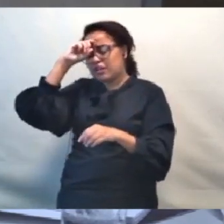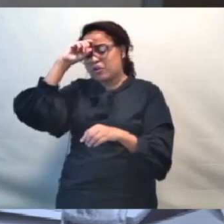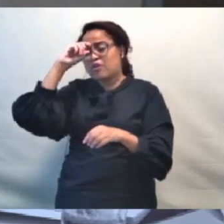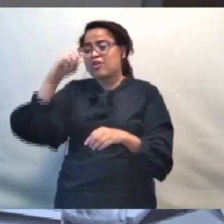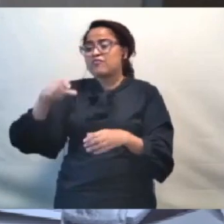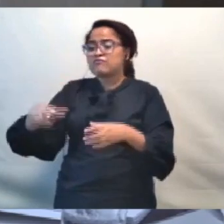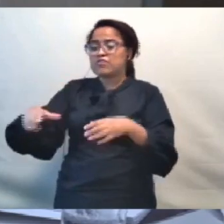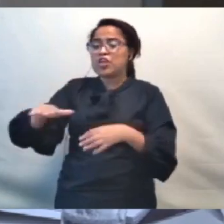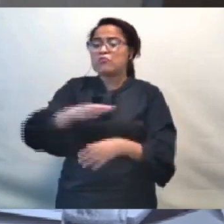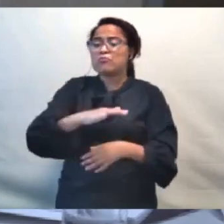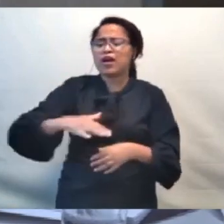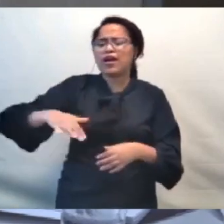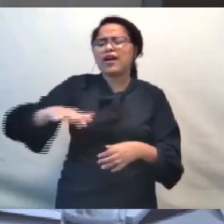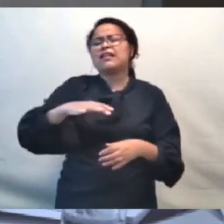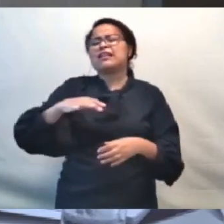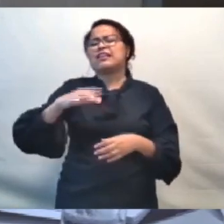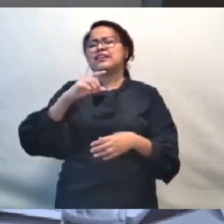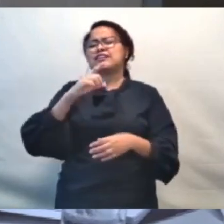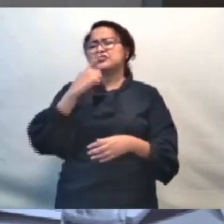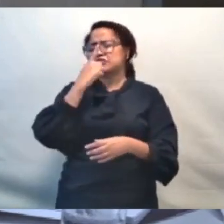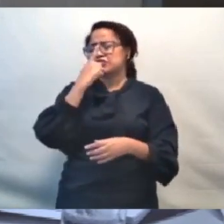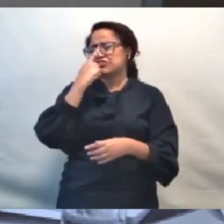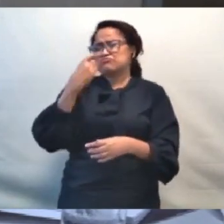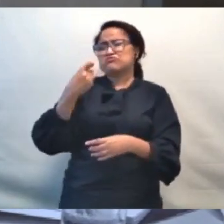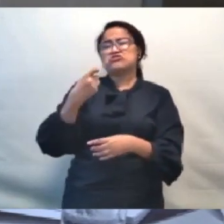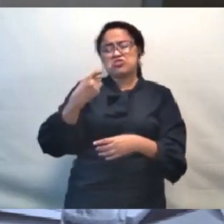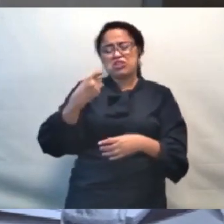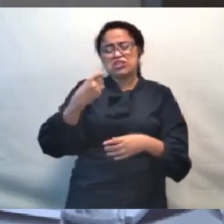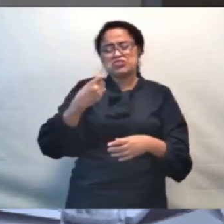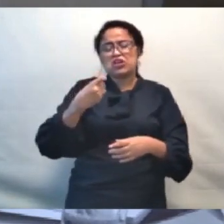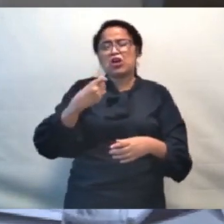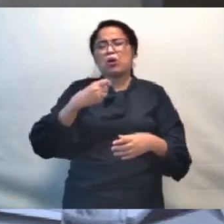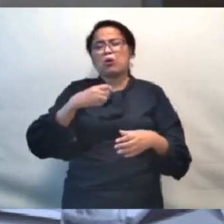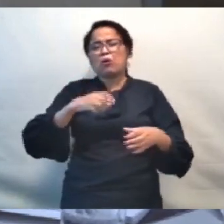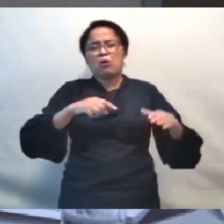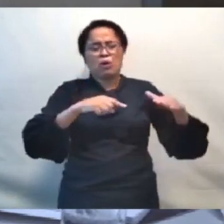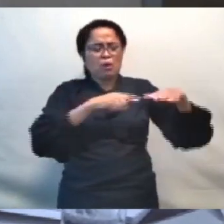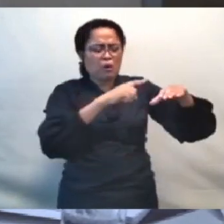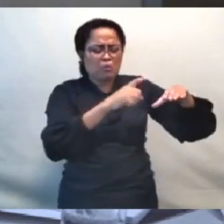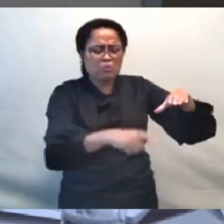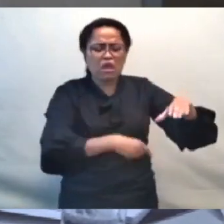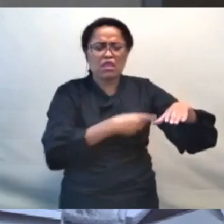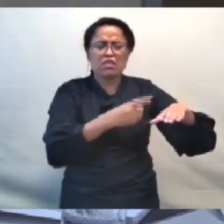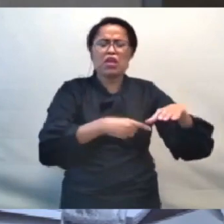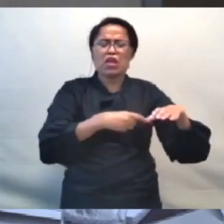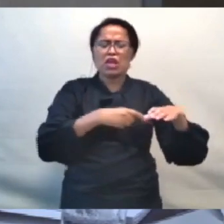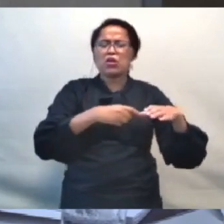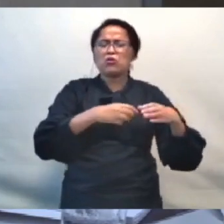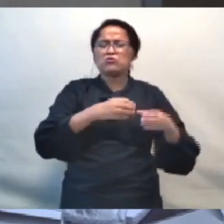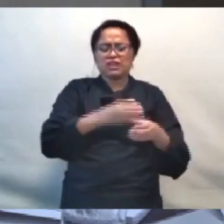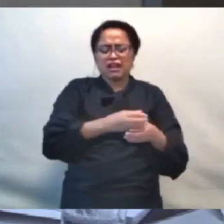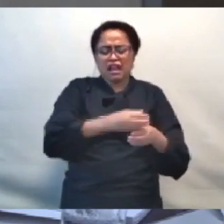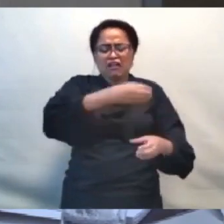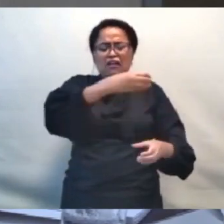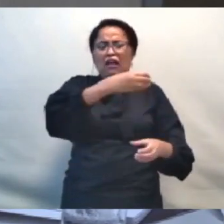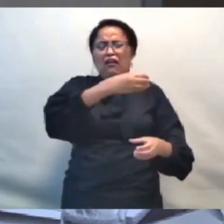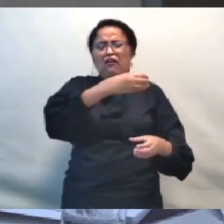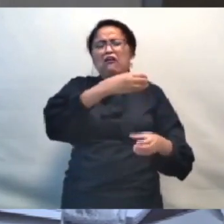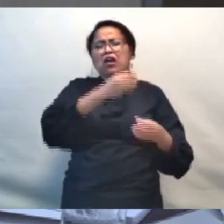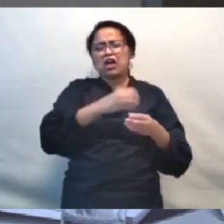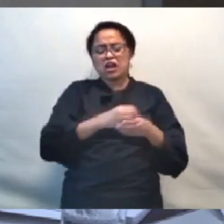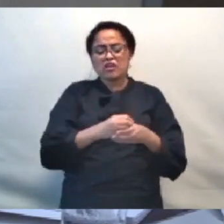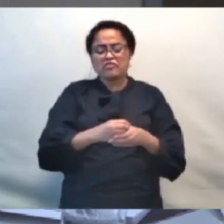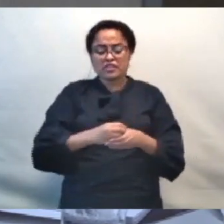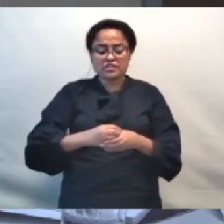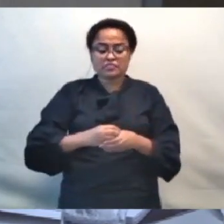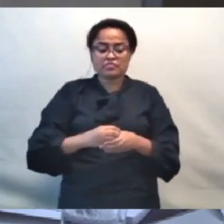pneus, vidros, garrafas. E, assim, como que está sendo esse diálogo? Porque eu acho que vocês têm que caminhar junto. A Secretaria de Saúde, junto com a